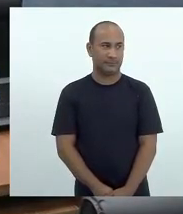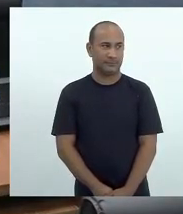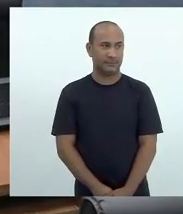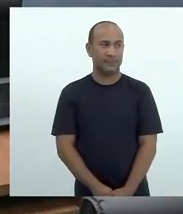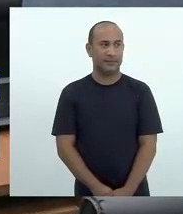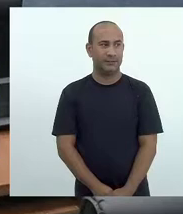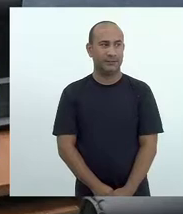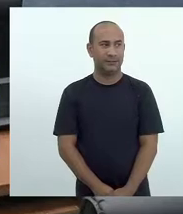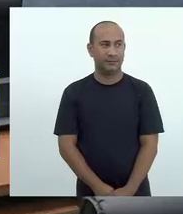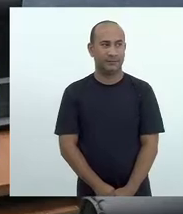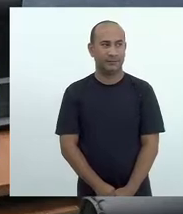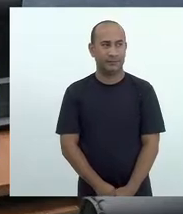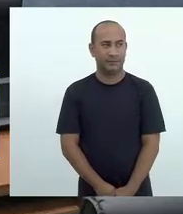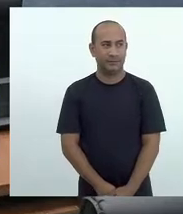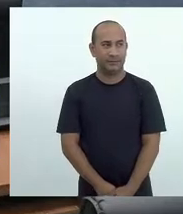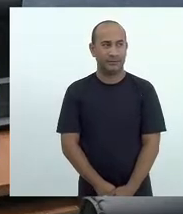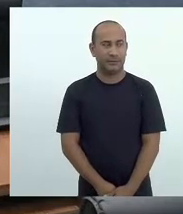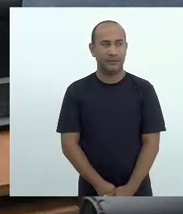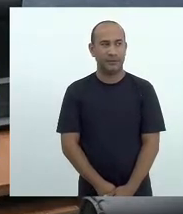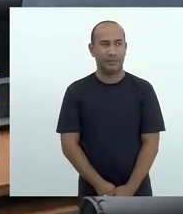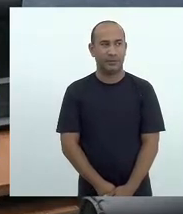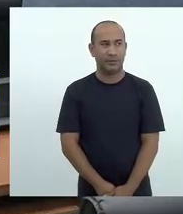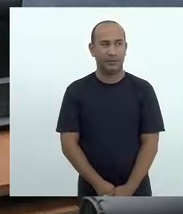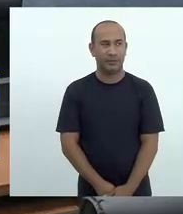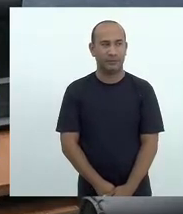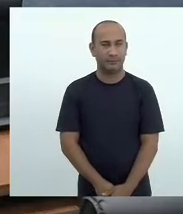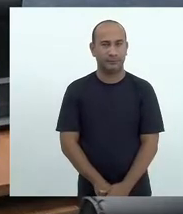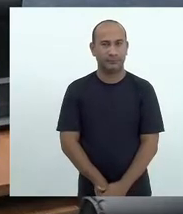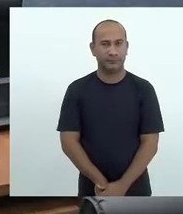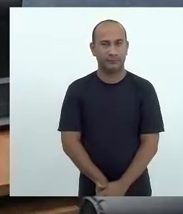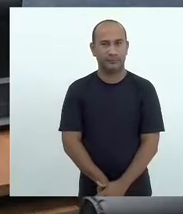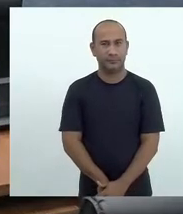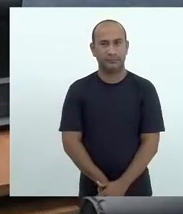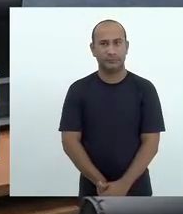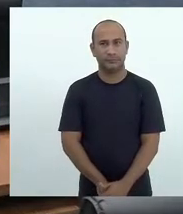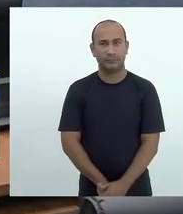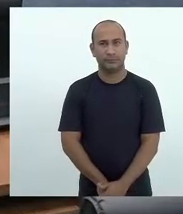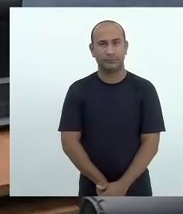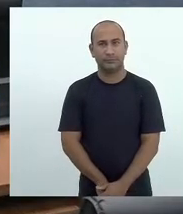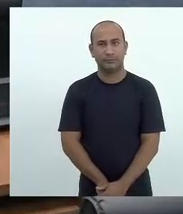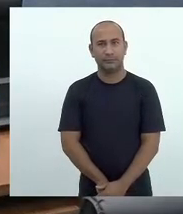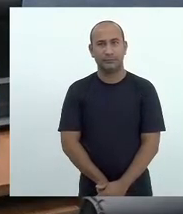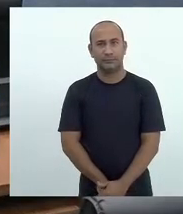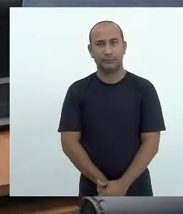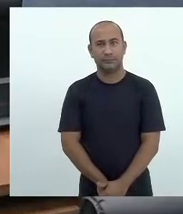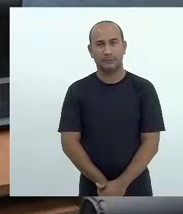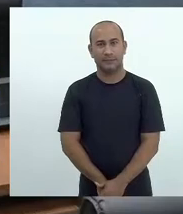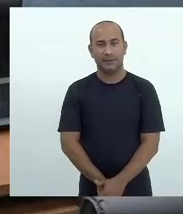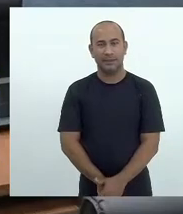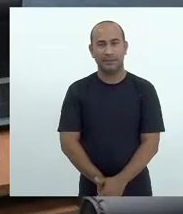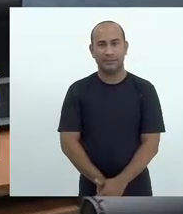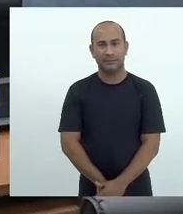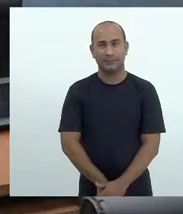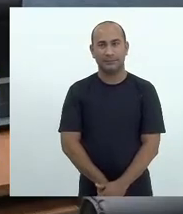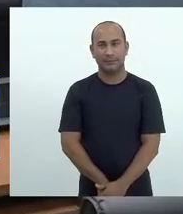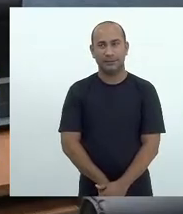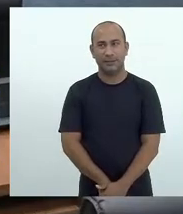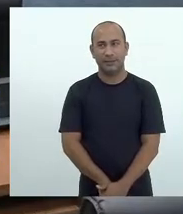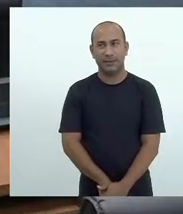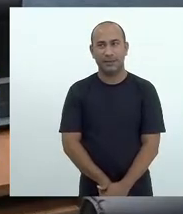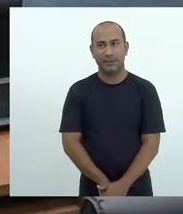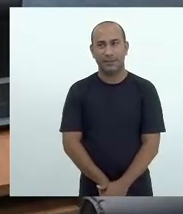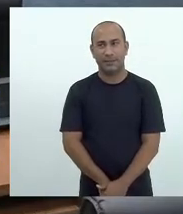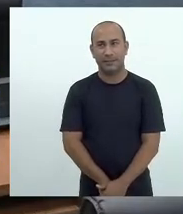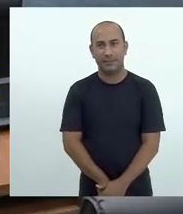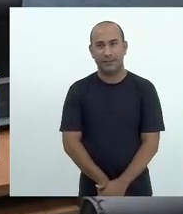isso, deixa eu falar, irmão, isso não é, não é pra botar ninguém pra dentro, não. A gente tem critério de exclusão. Eu nem vou mais lá,